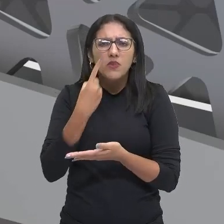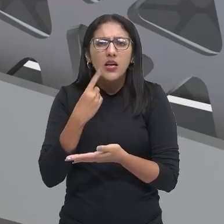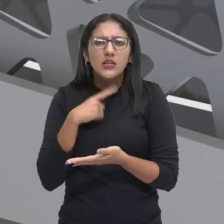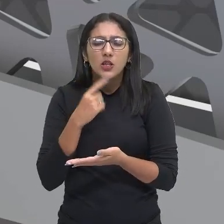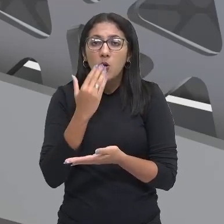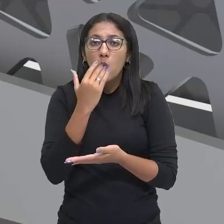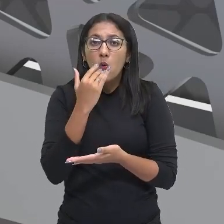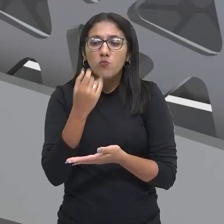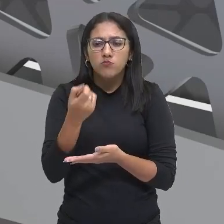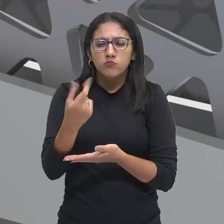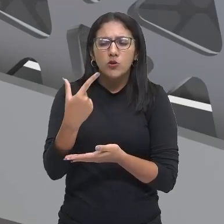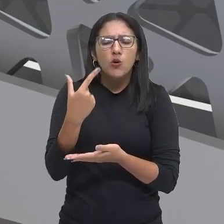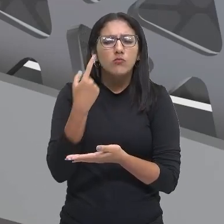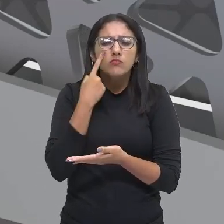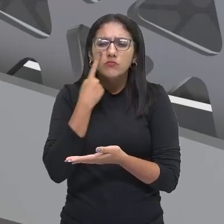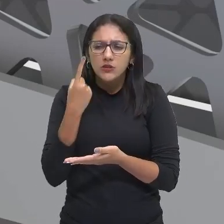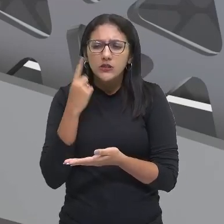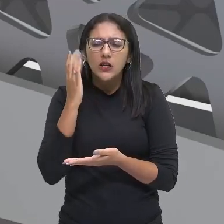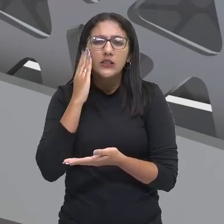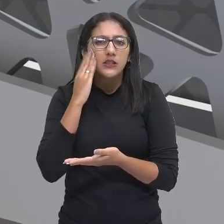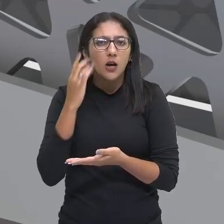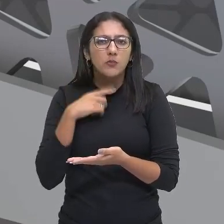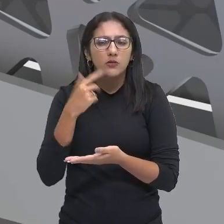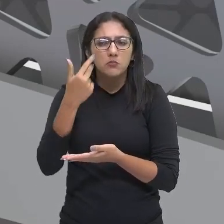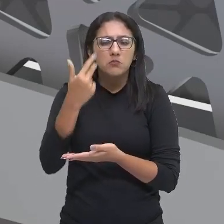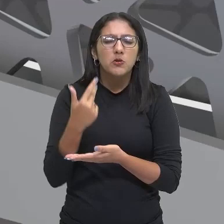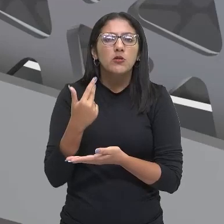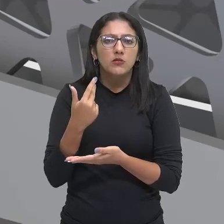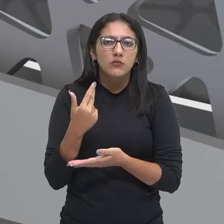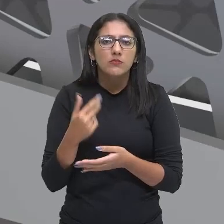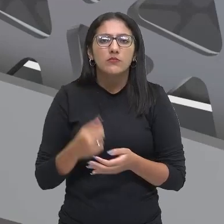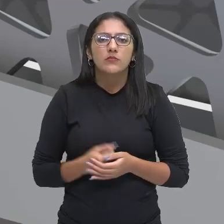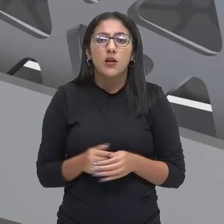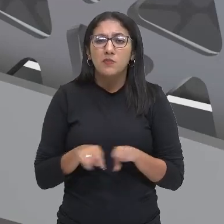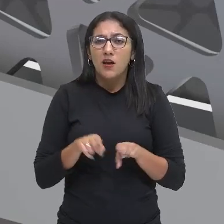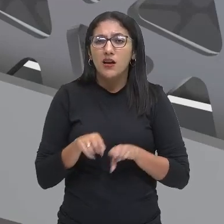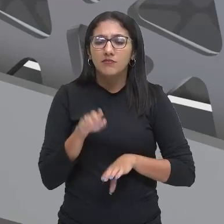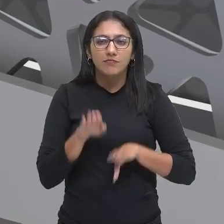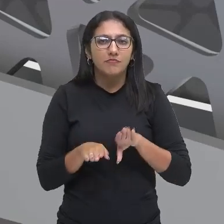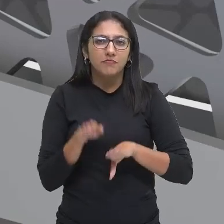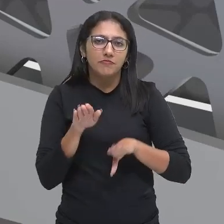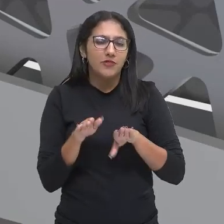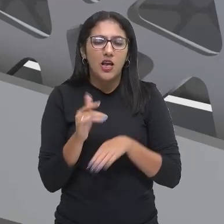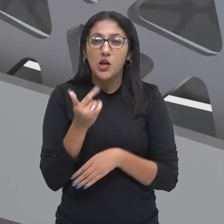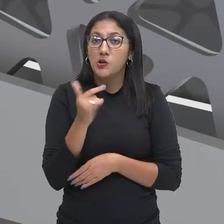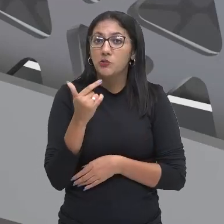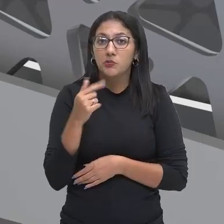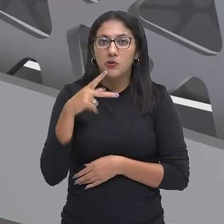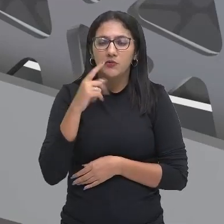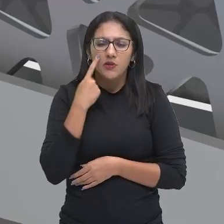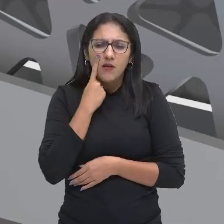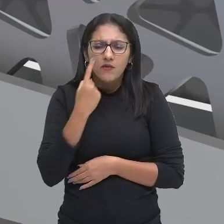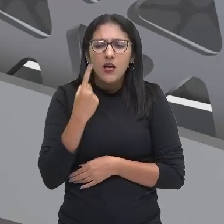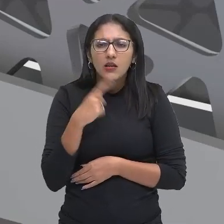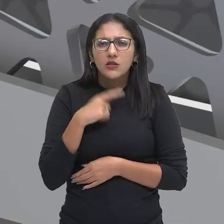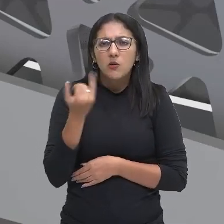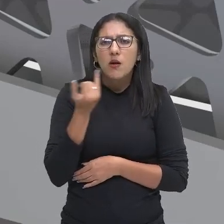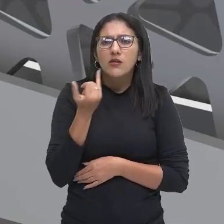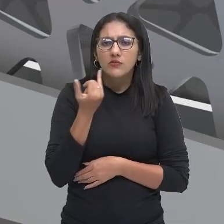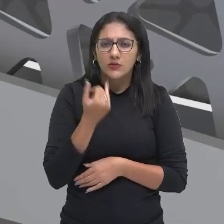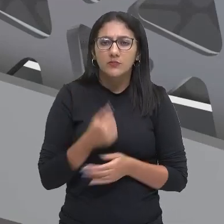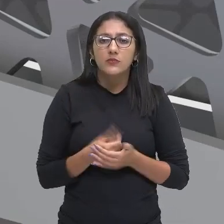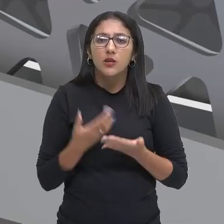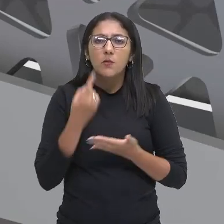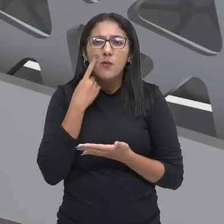fica aceso ali ao lado dela e você sabe que ela está captando. Mas nem sempre você vai ter esse tipo de aviso. Então, o ideal